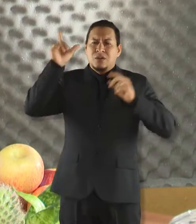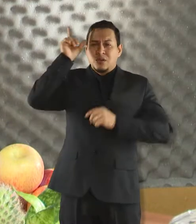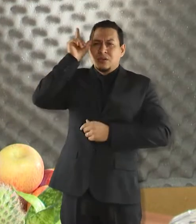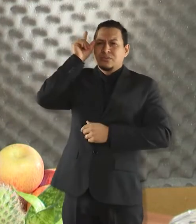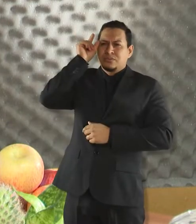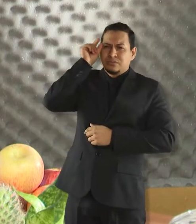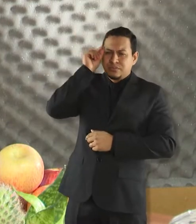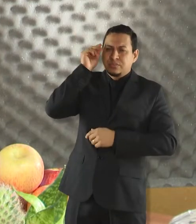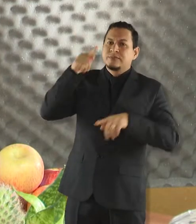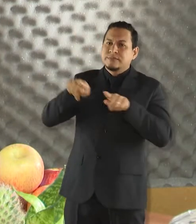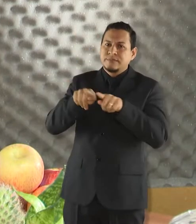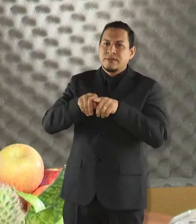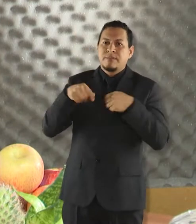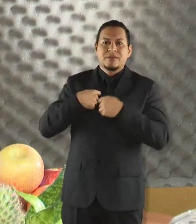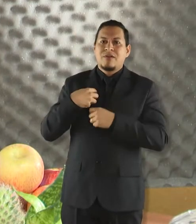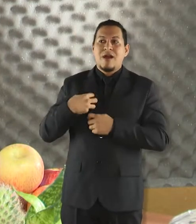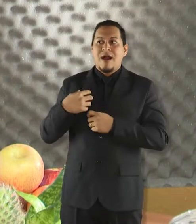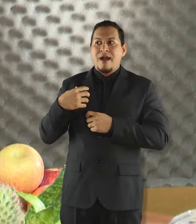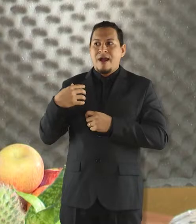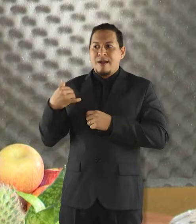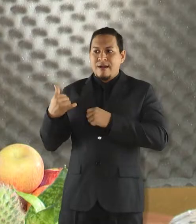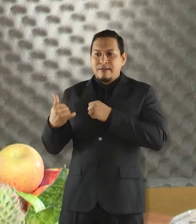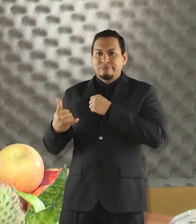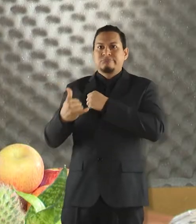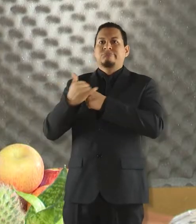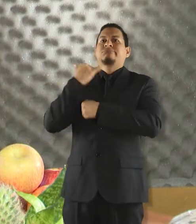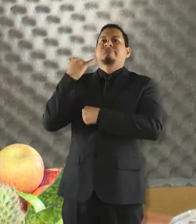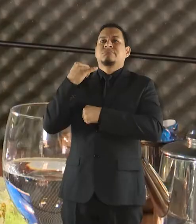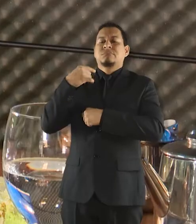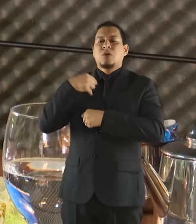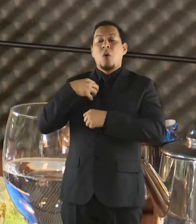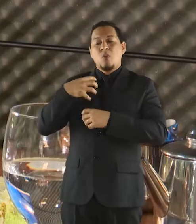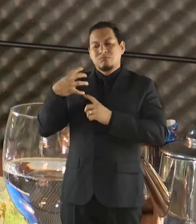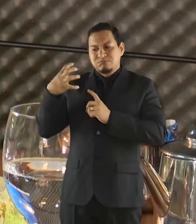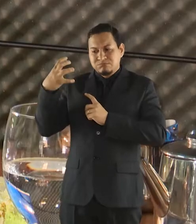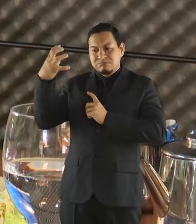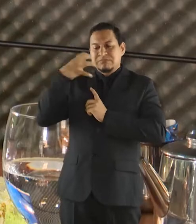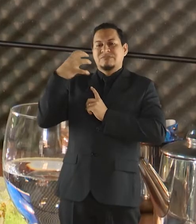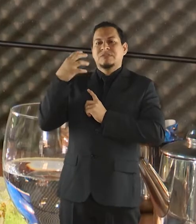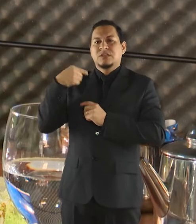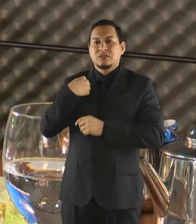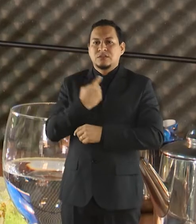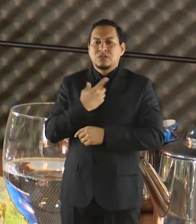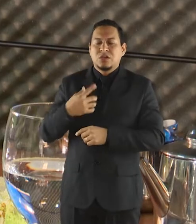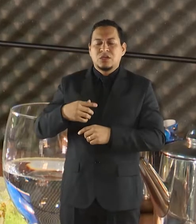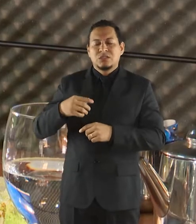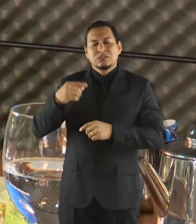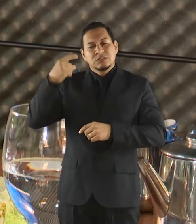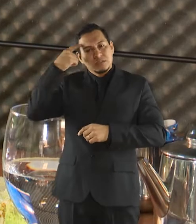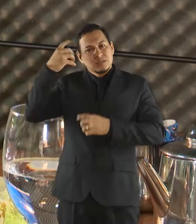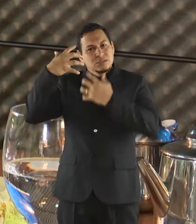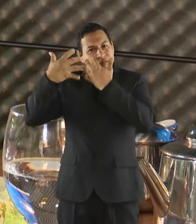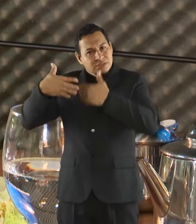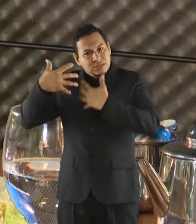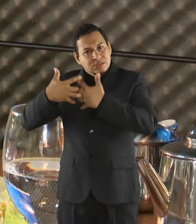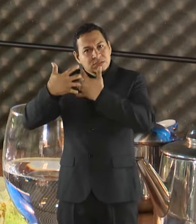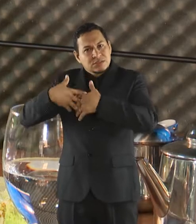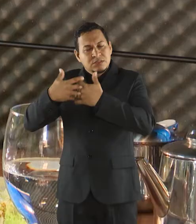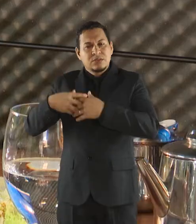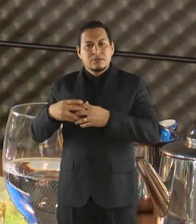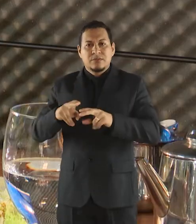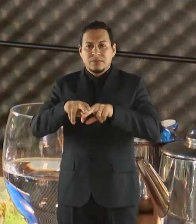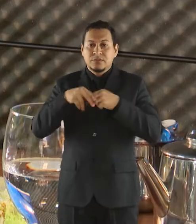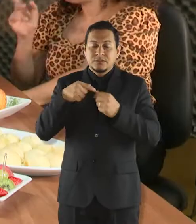gente também não afetar o nosso psicológico, né? Para isso a gente tem que criar também outras estratégias, né?